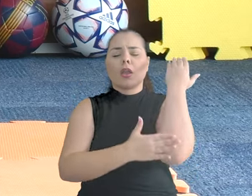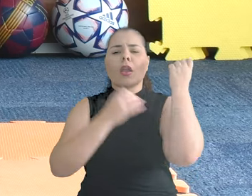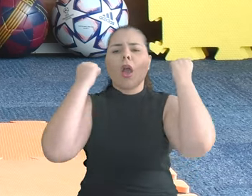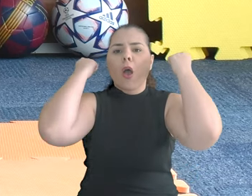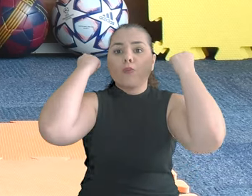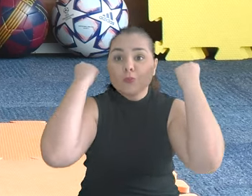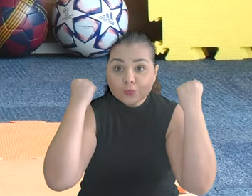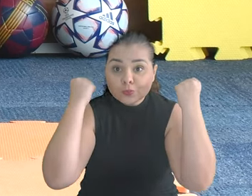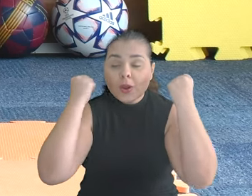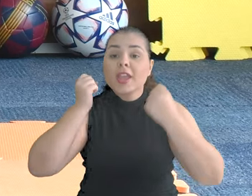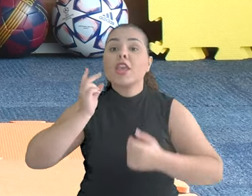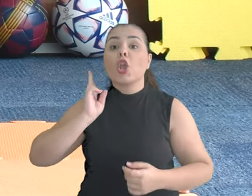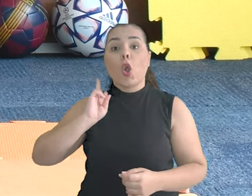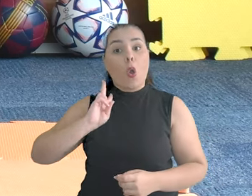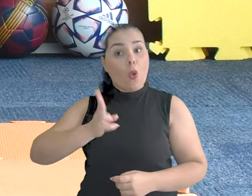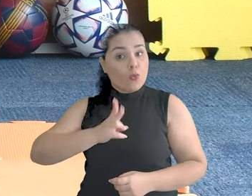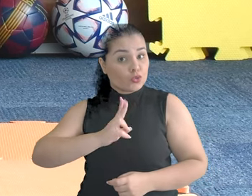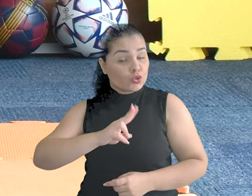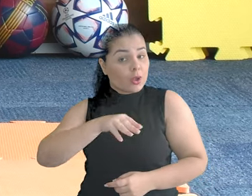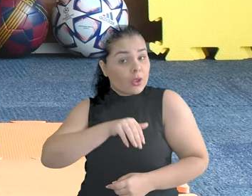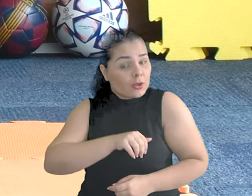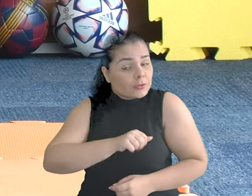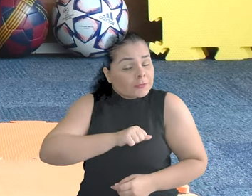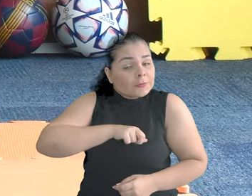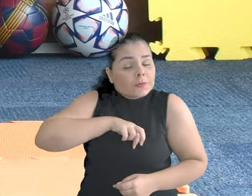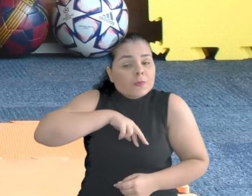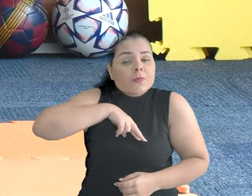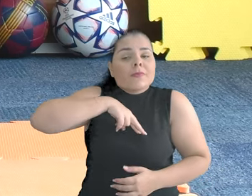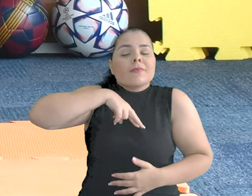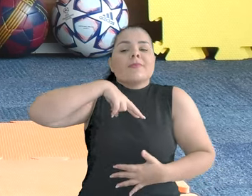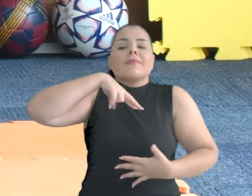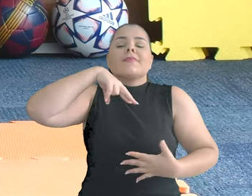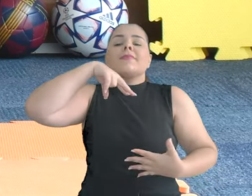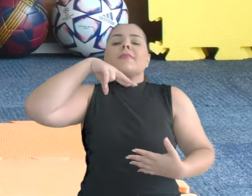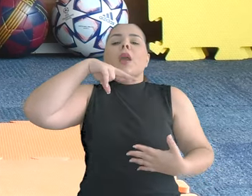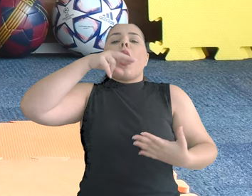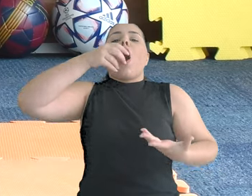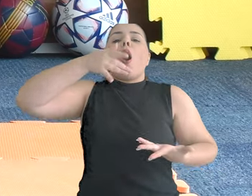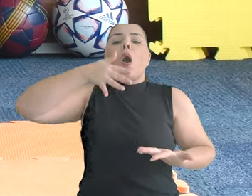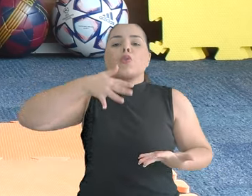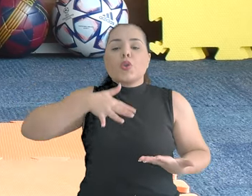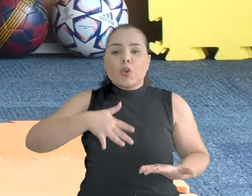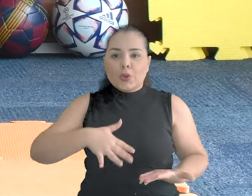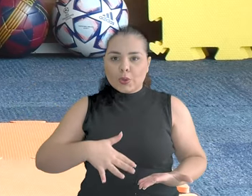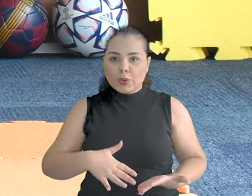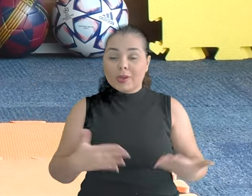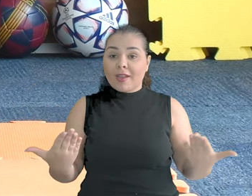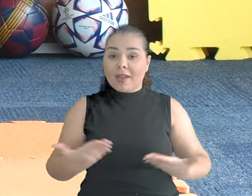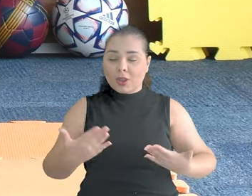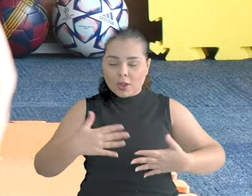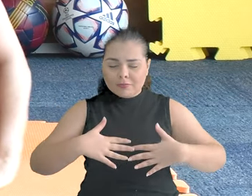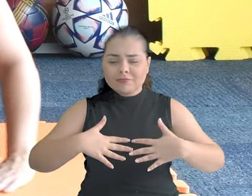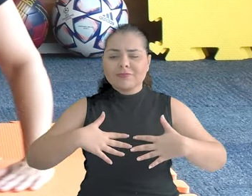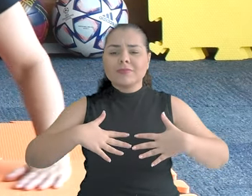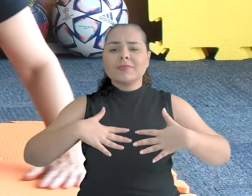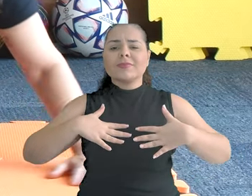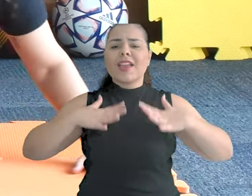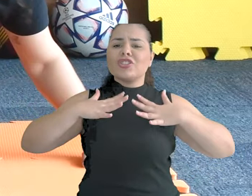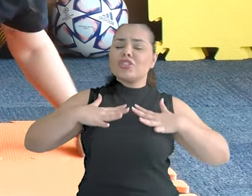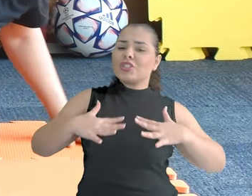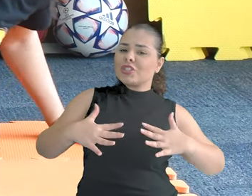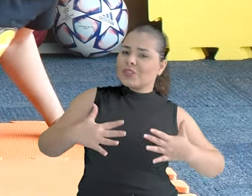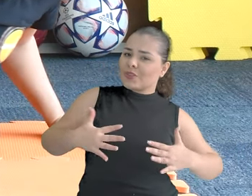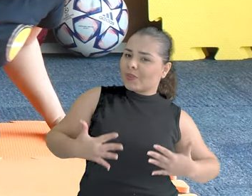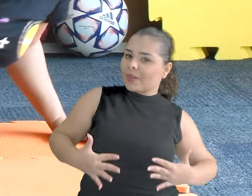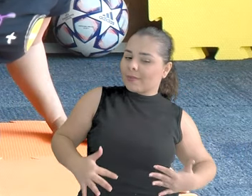Mantenha sempre a respiração. Lembra que a gente está construindo o movimento. Voltou devagarzinho. Pode